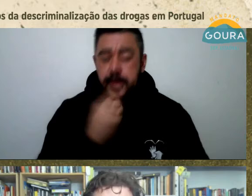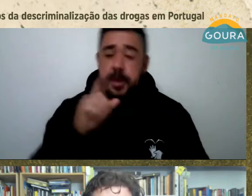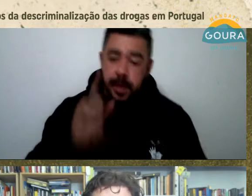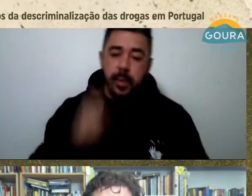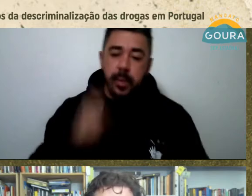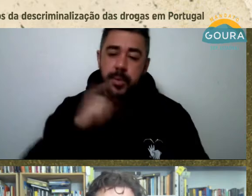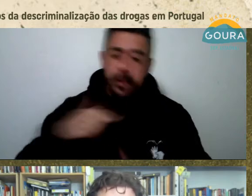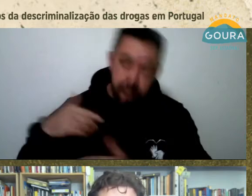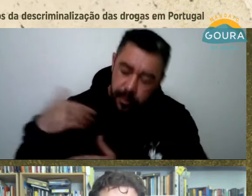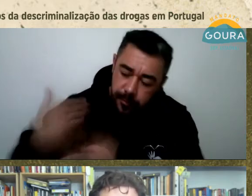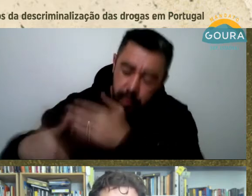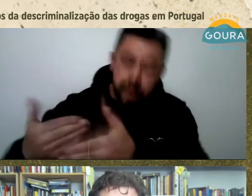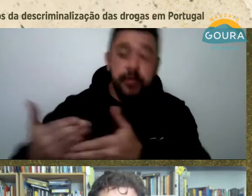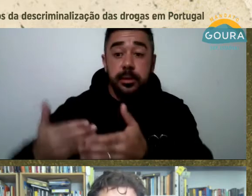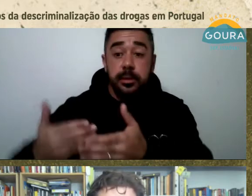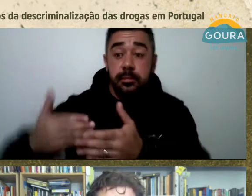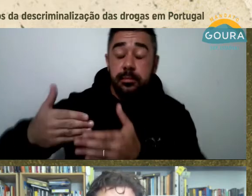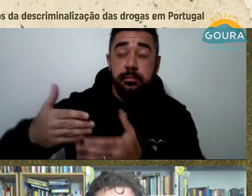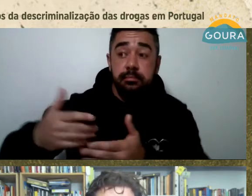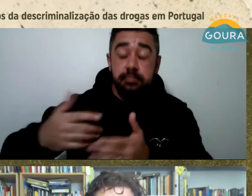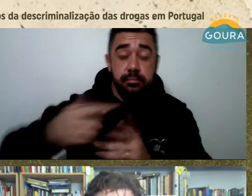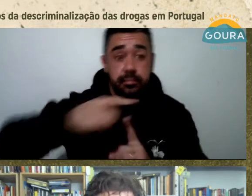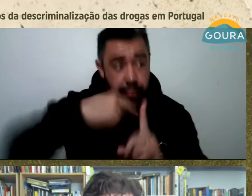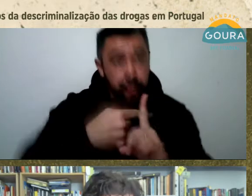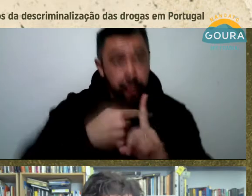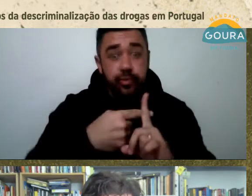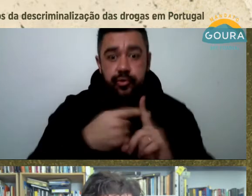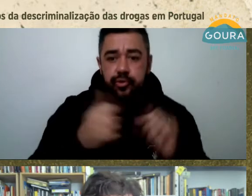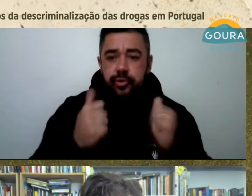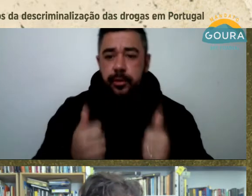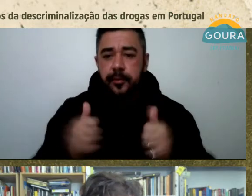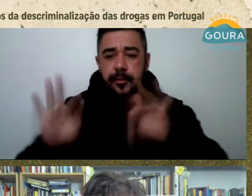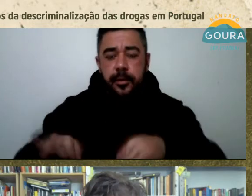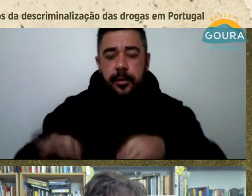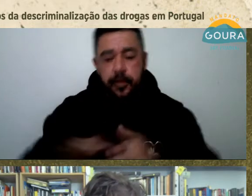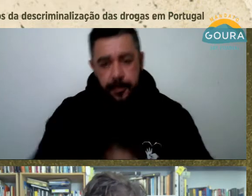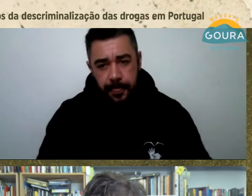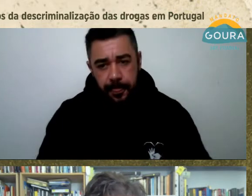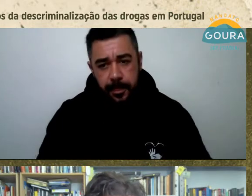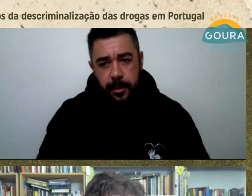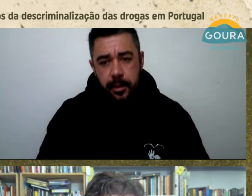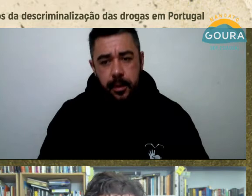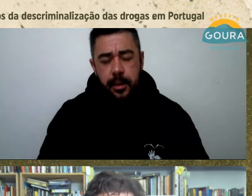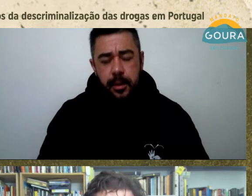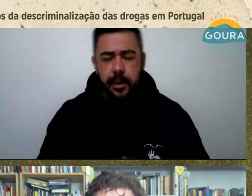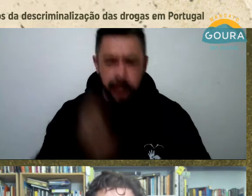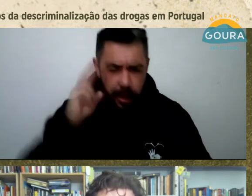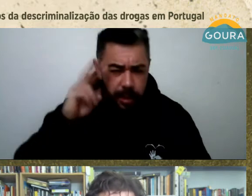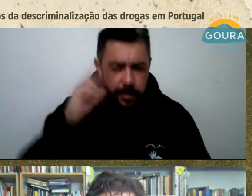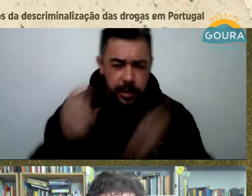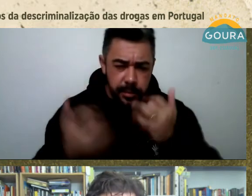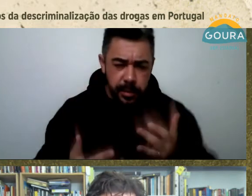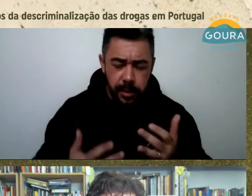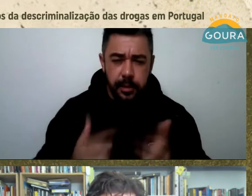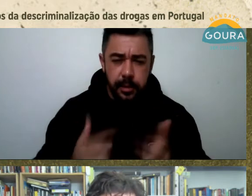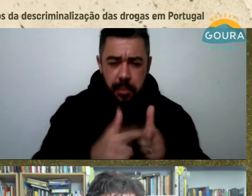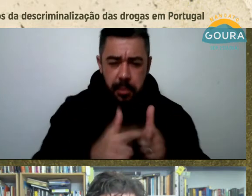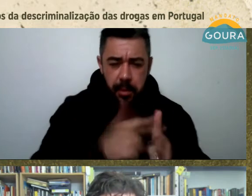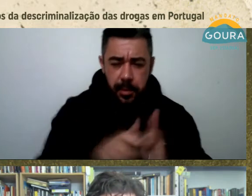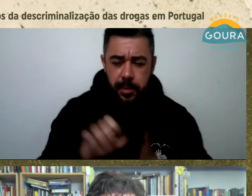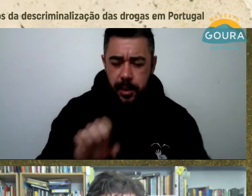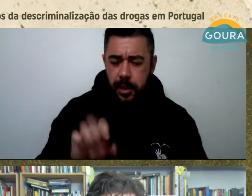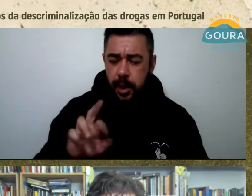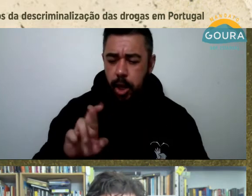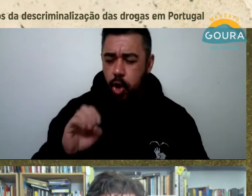evolução globalmente positiva do fenómeno. A tal epidemia da heroína que vivemos no início dos anos 80